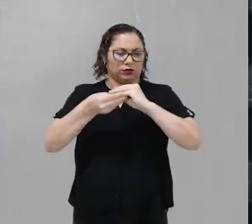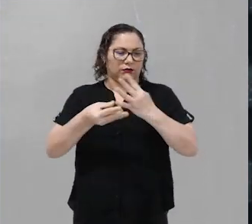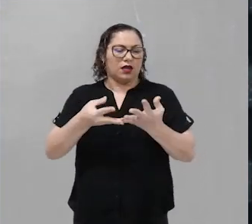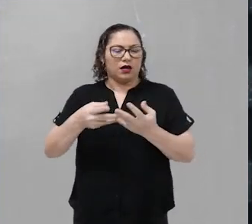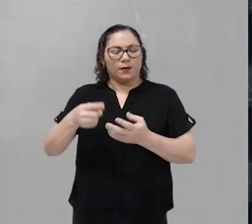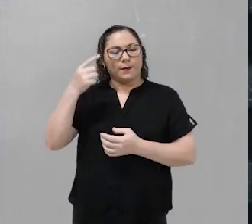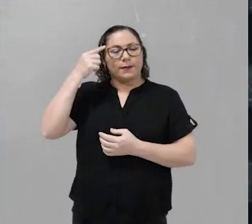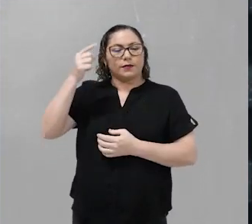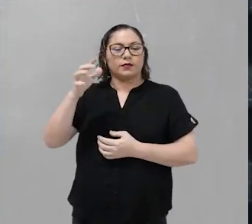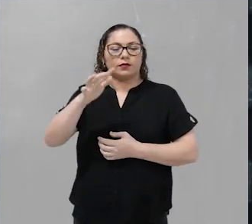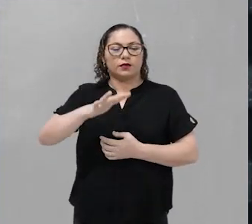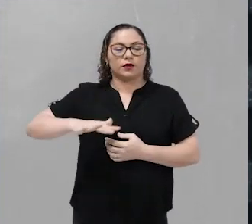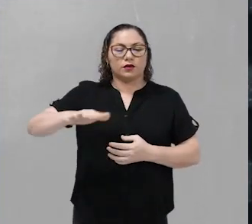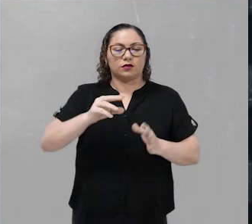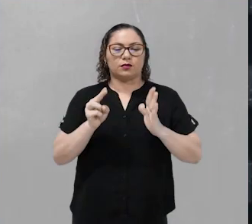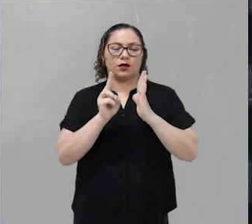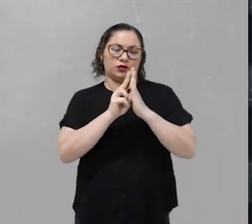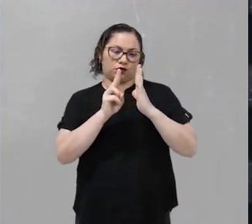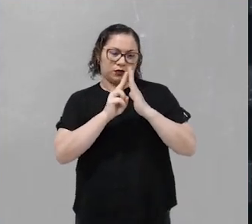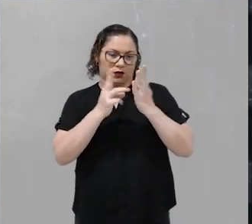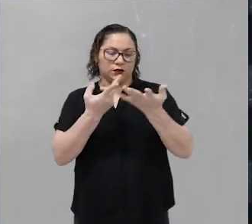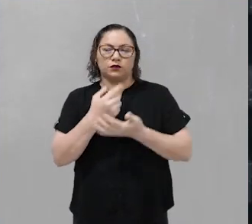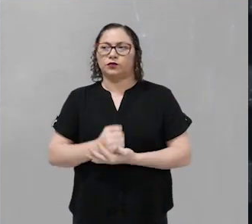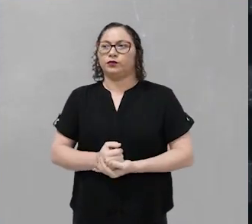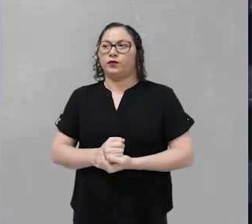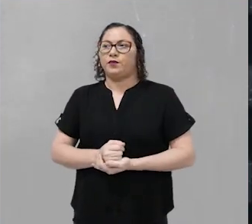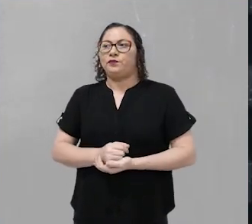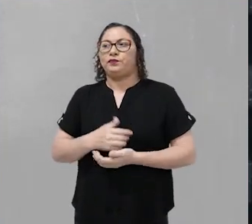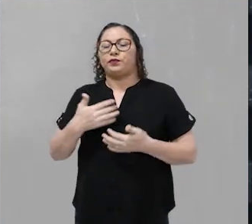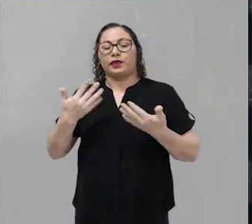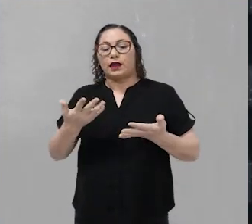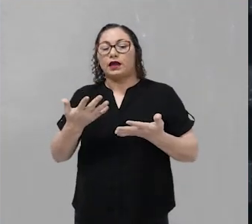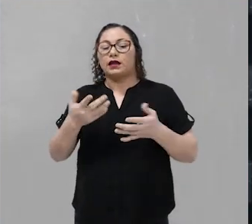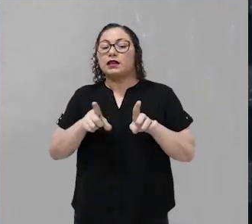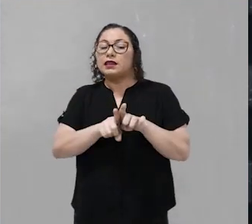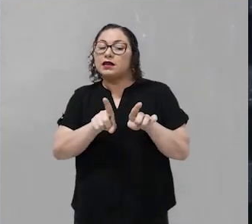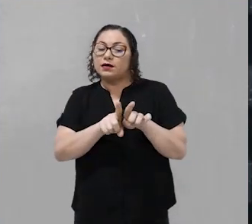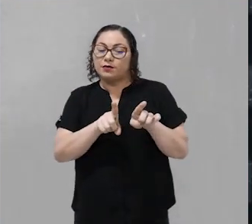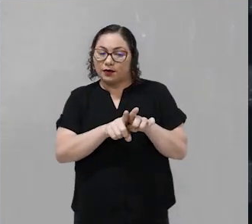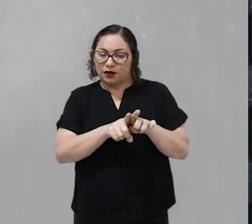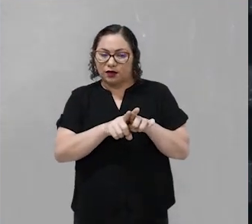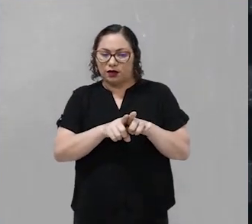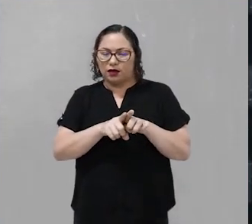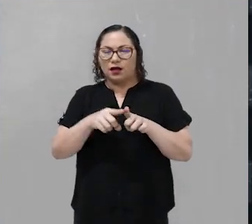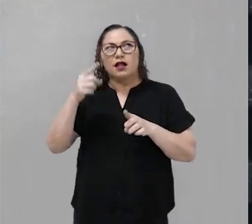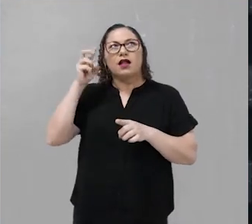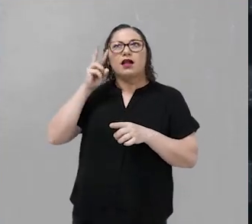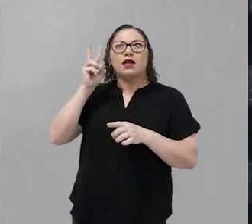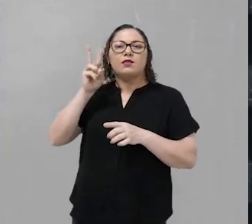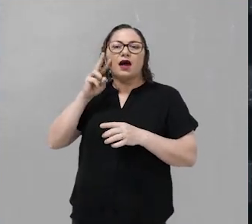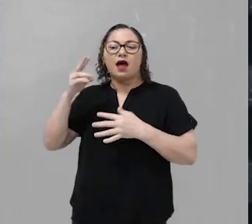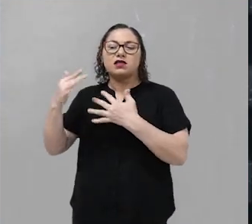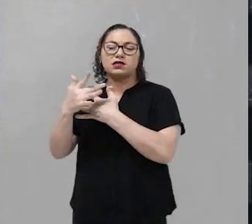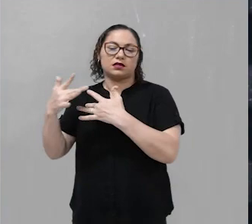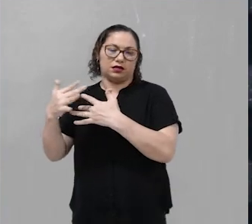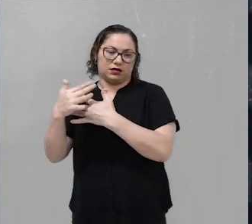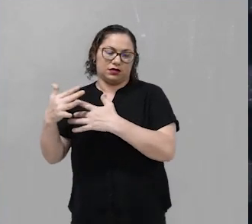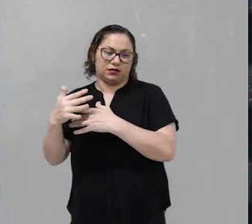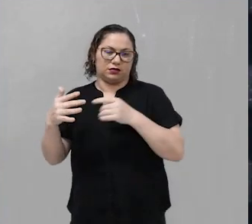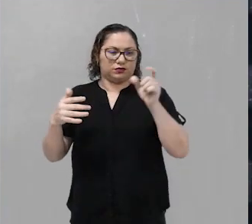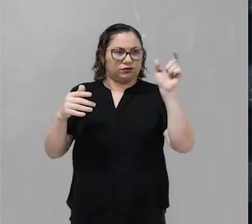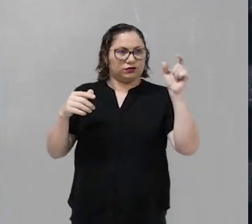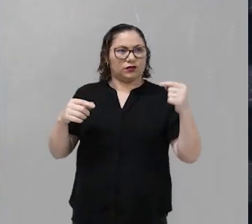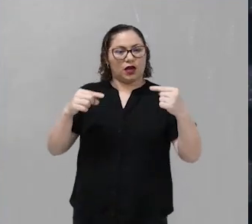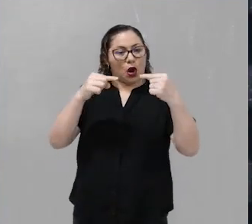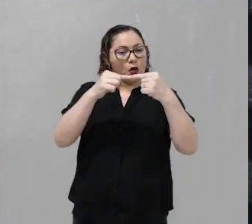espaço urbano na sociologia. Beleza? E também a noção de cidade. Lembra sempre, você sempre vai associar a